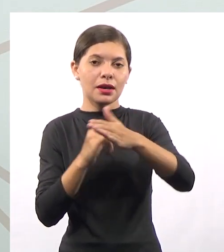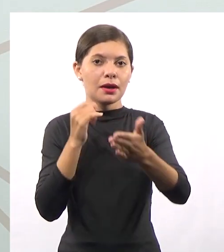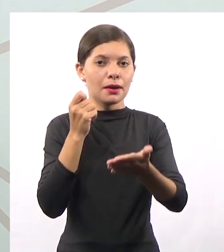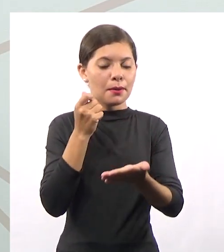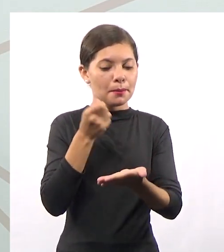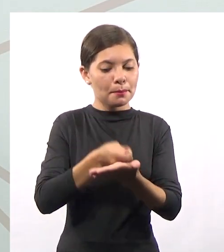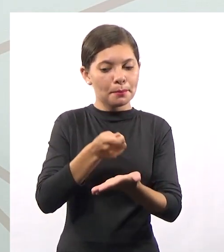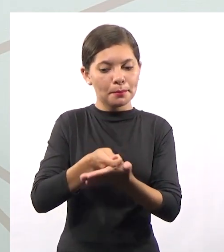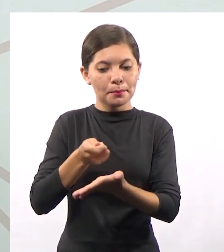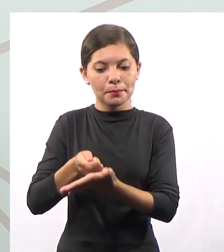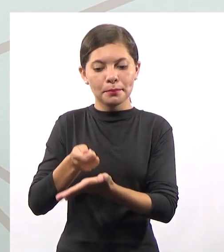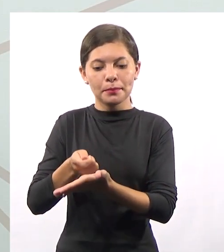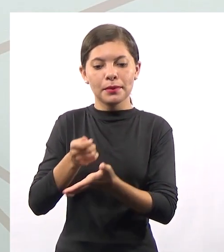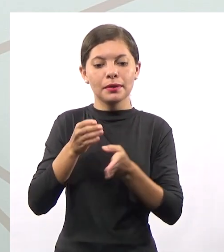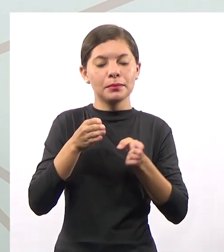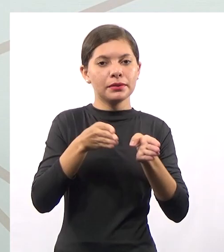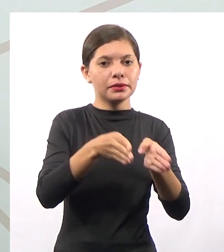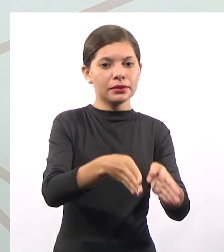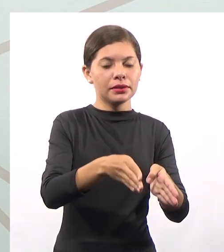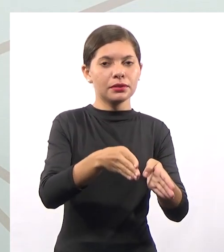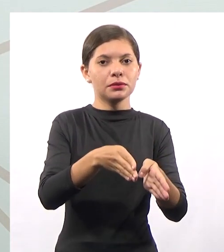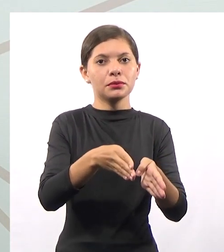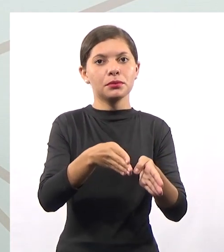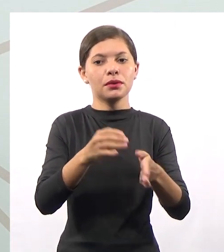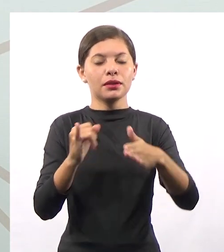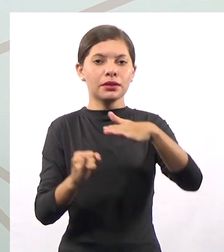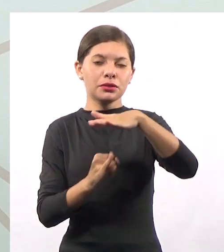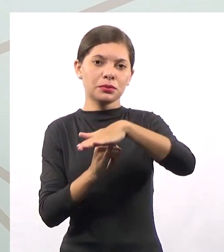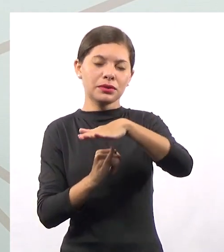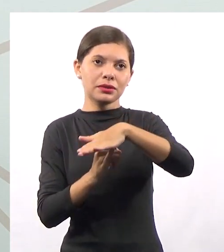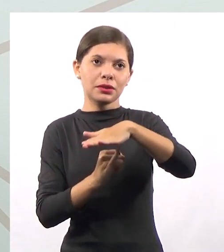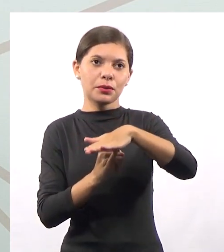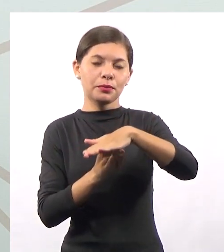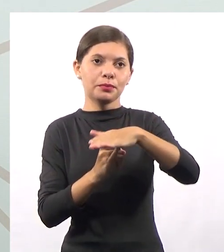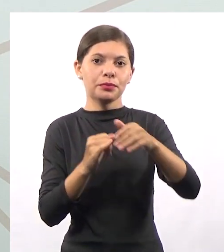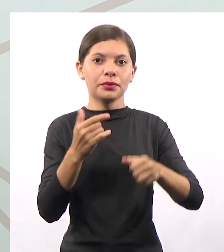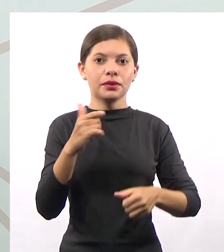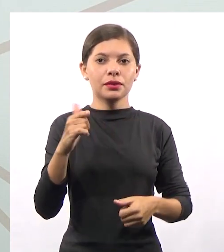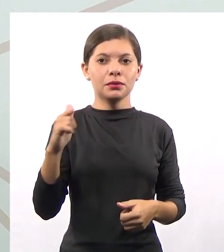pagamentos diretamente numa conta institucional. Então, não